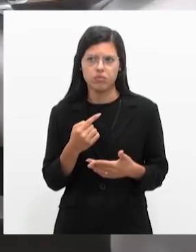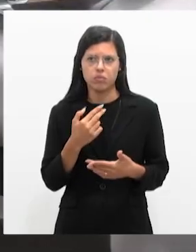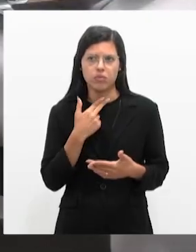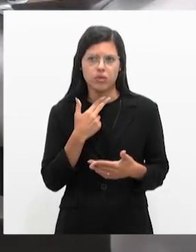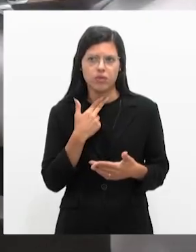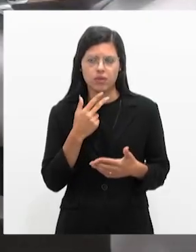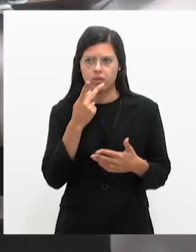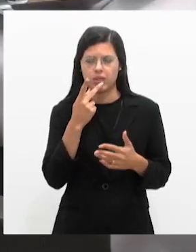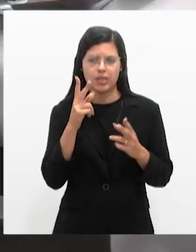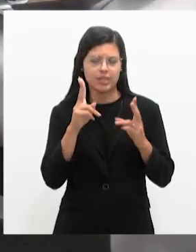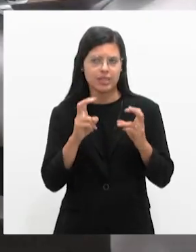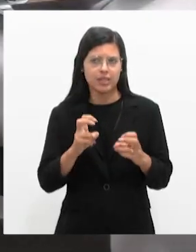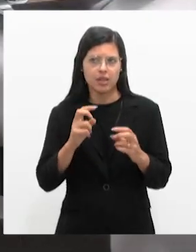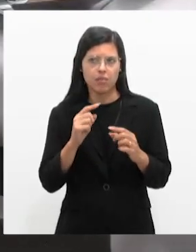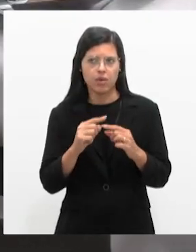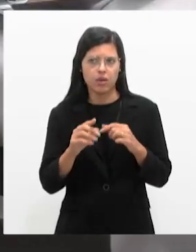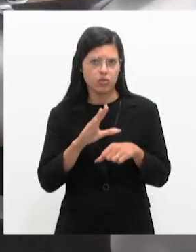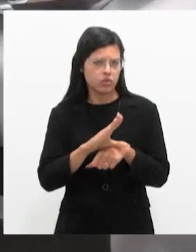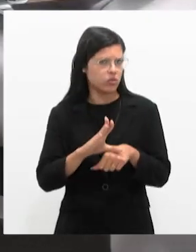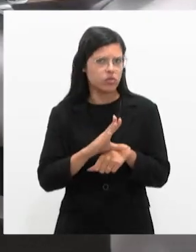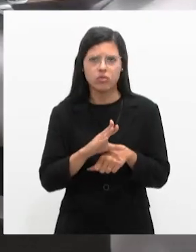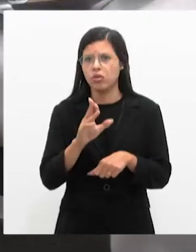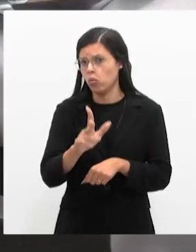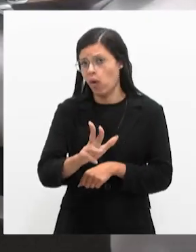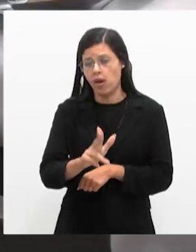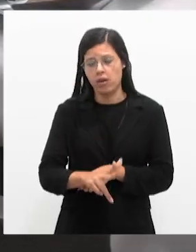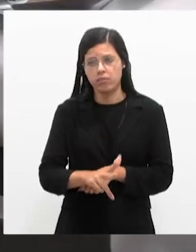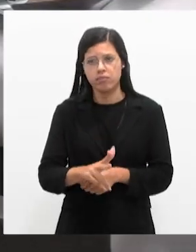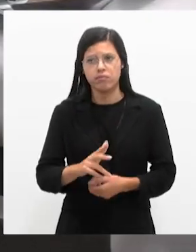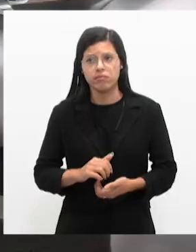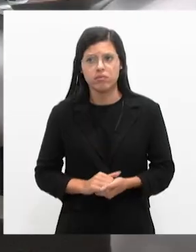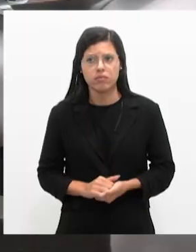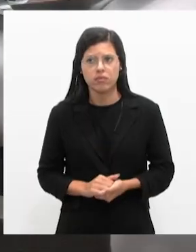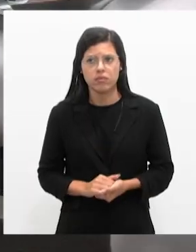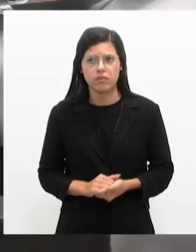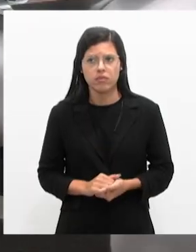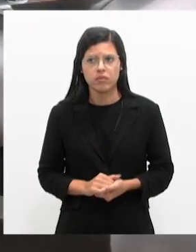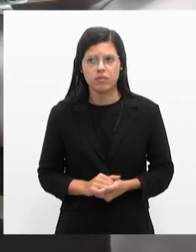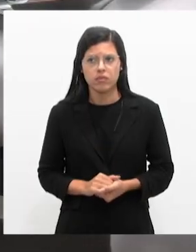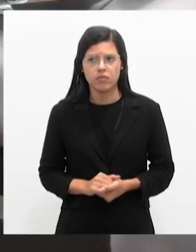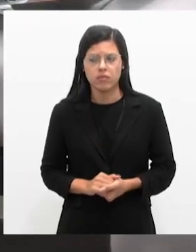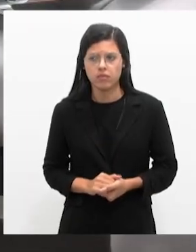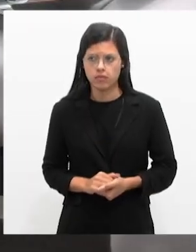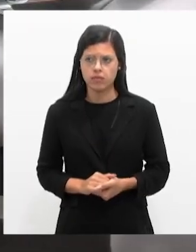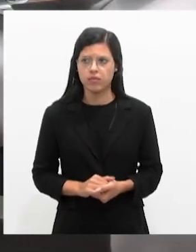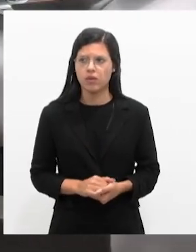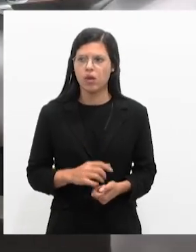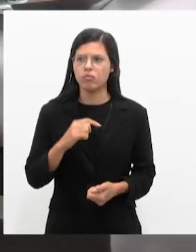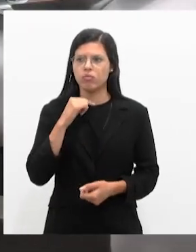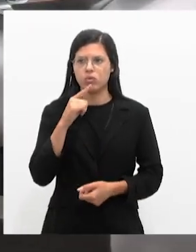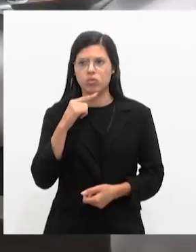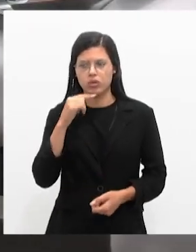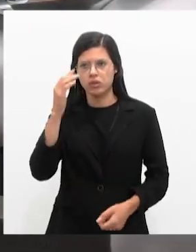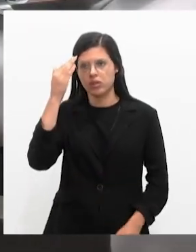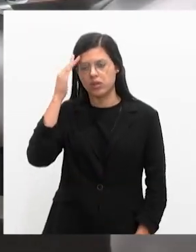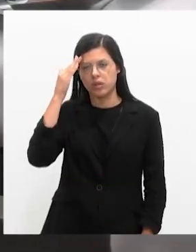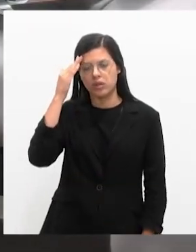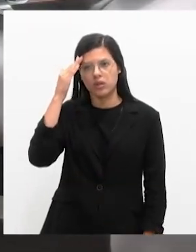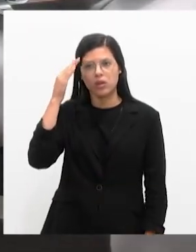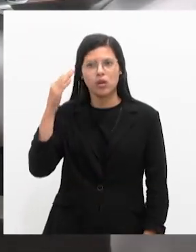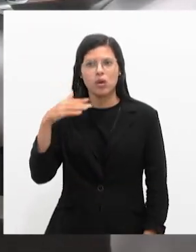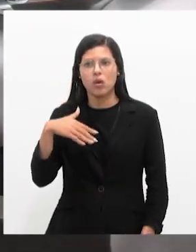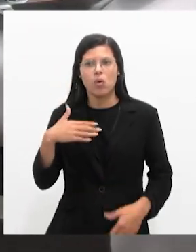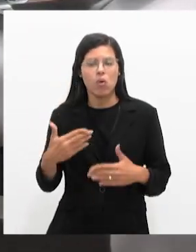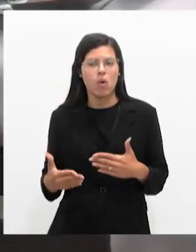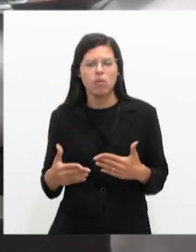aí, né, me parece que não é. Né? Eu não consegui, né, entender qual, digamos assim, desses pequenos